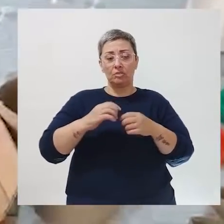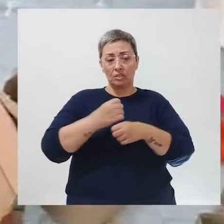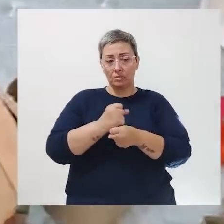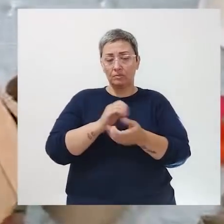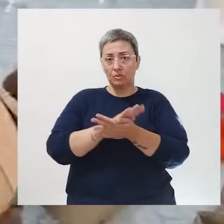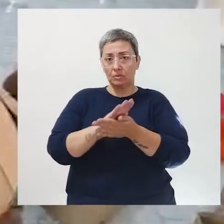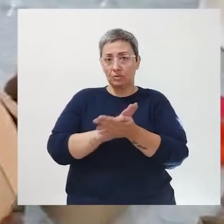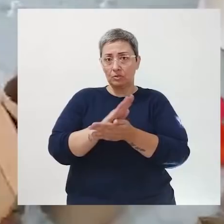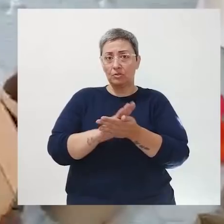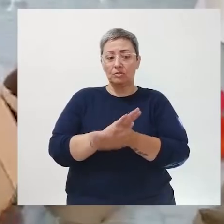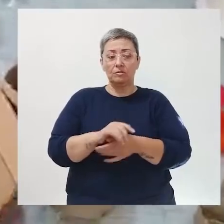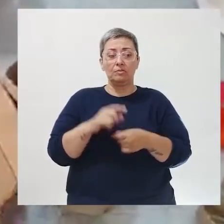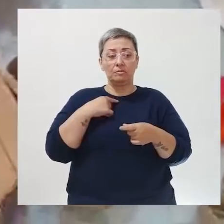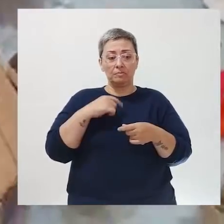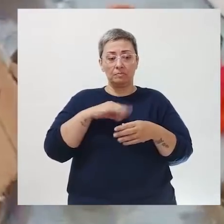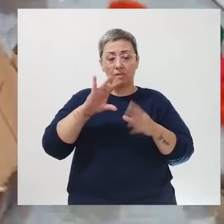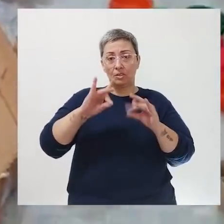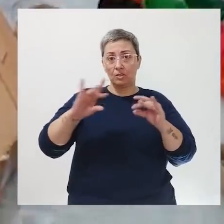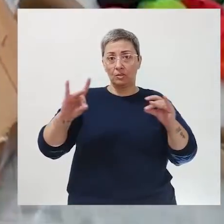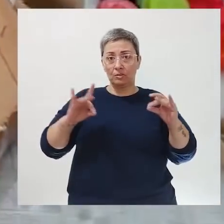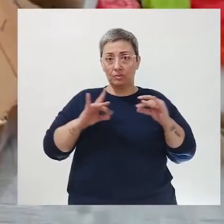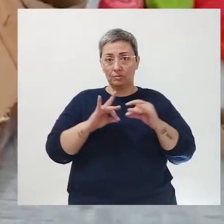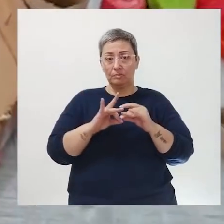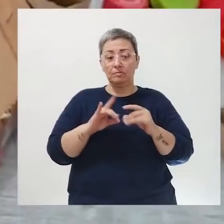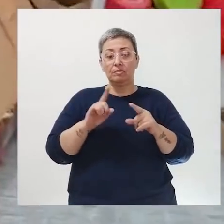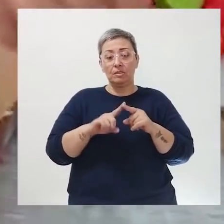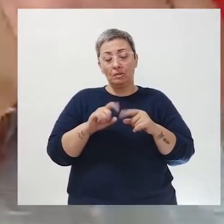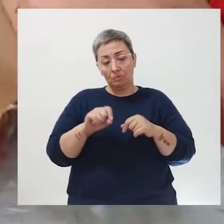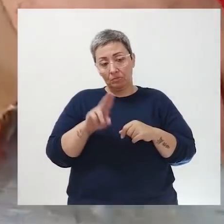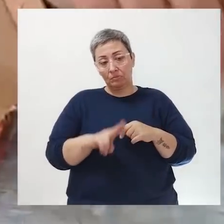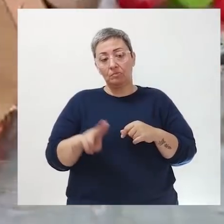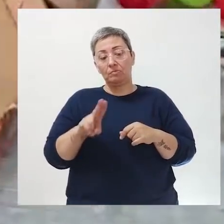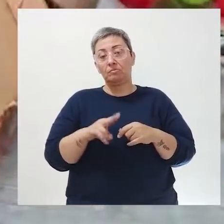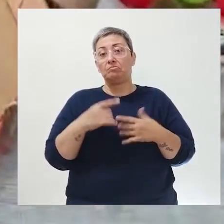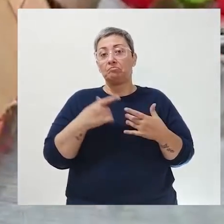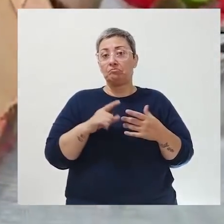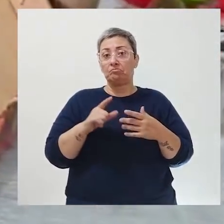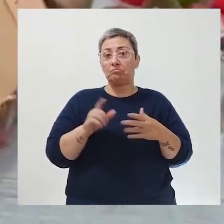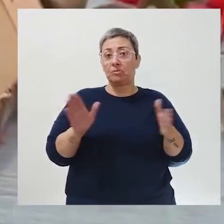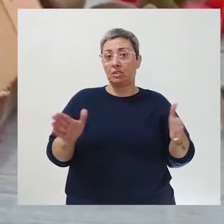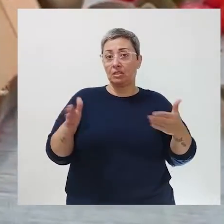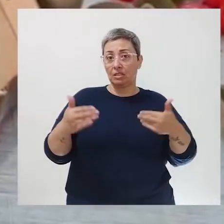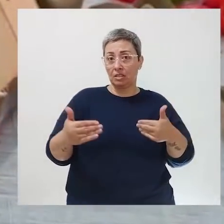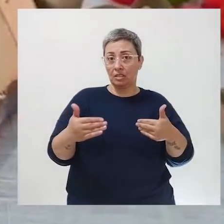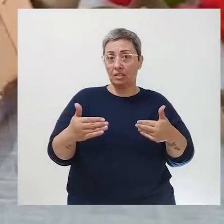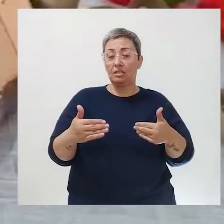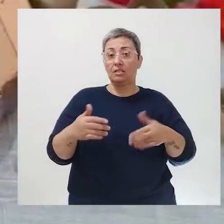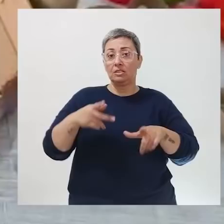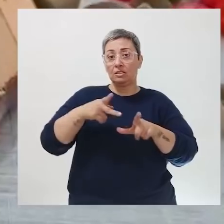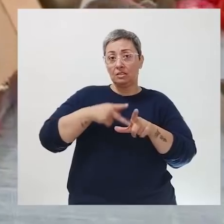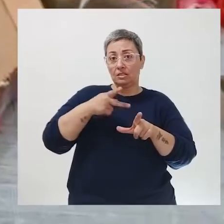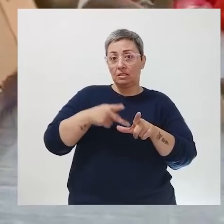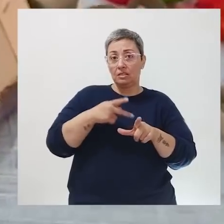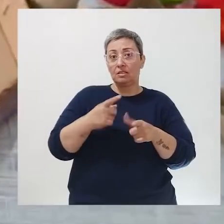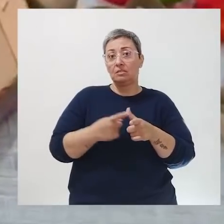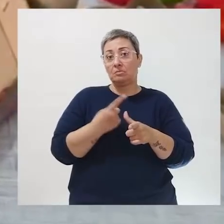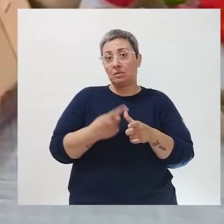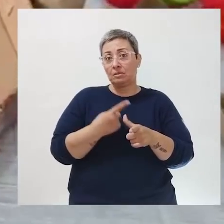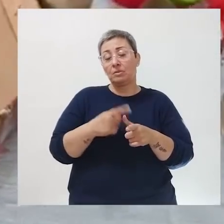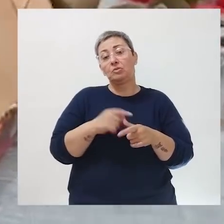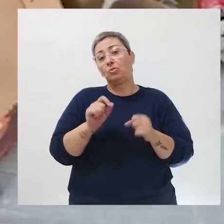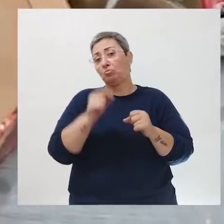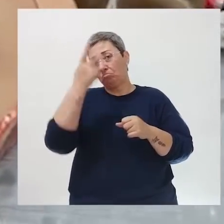umas bolinhas e colar. Pode usar caixa de sapato, tampa, o que